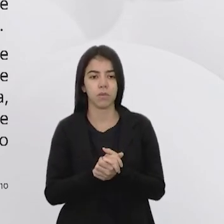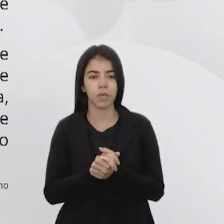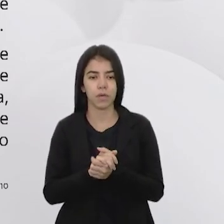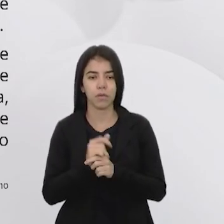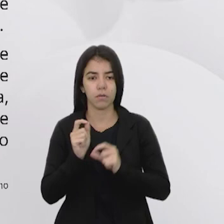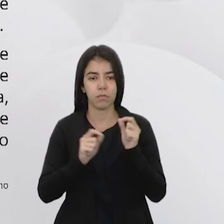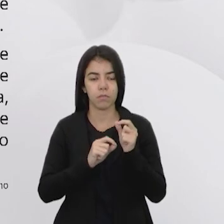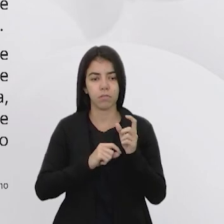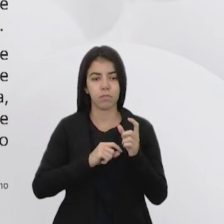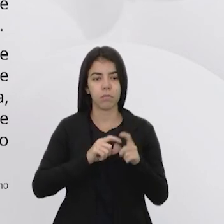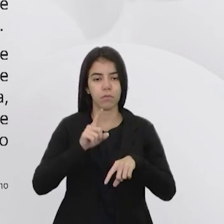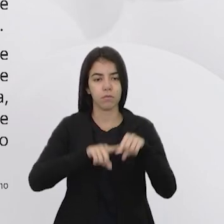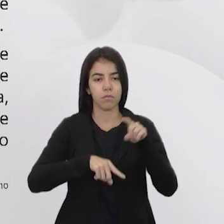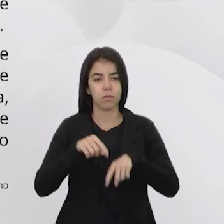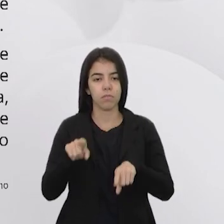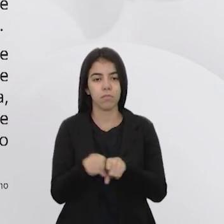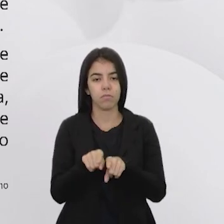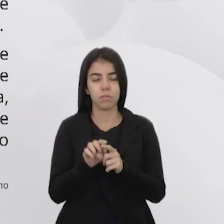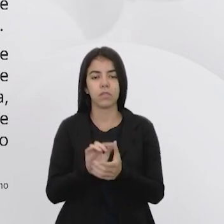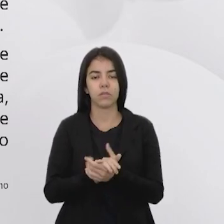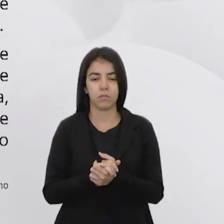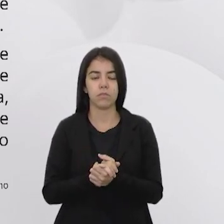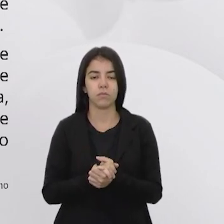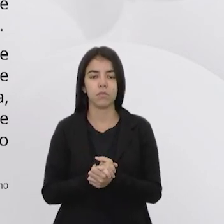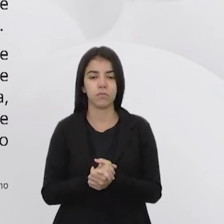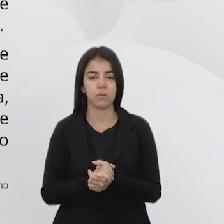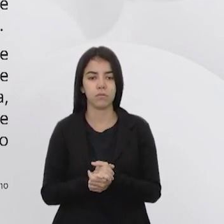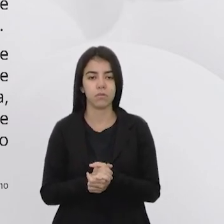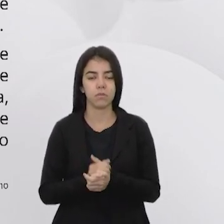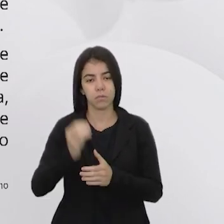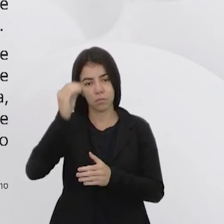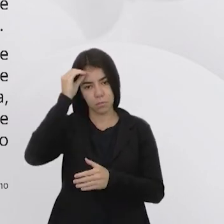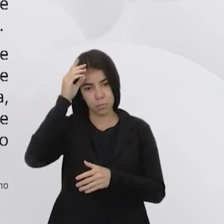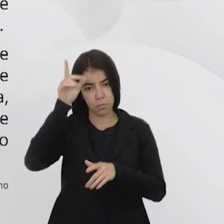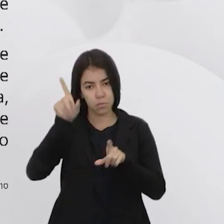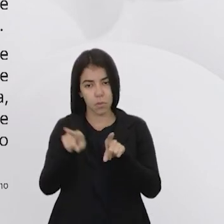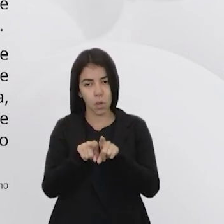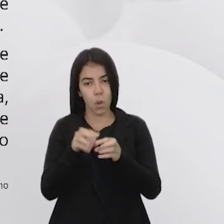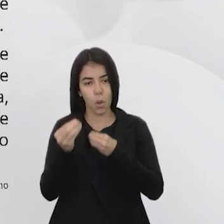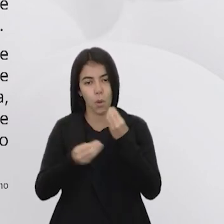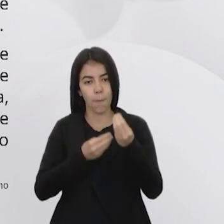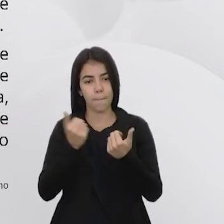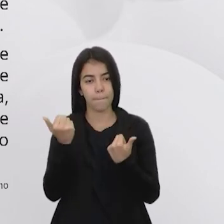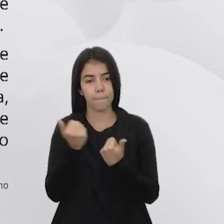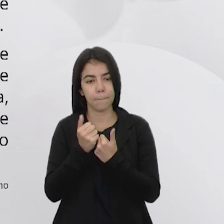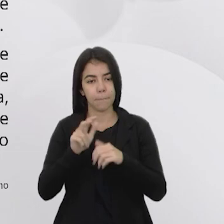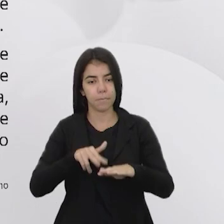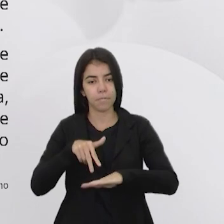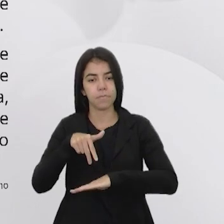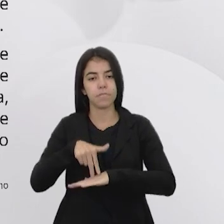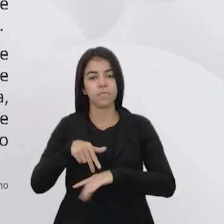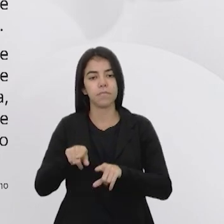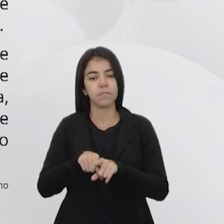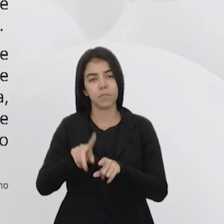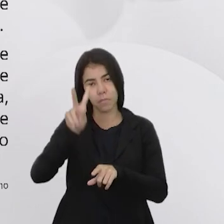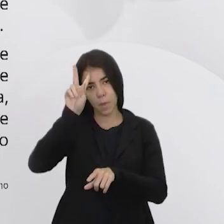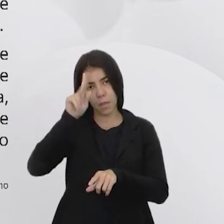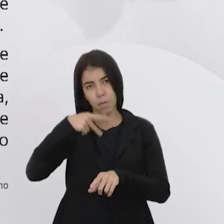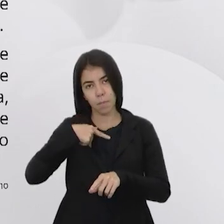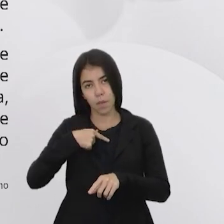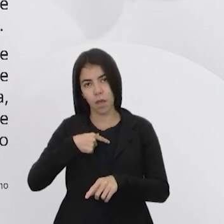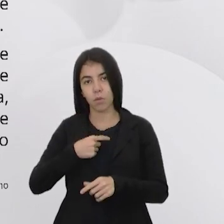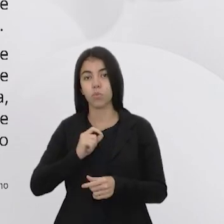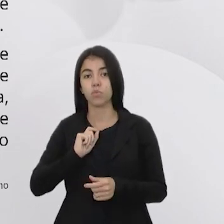linguagens, e aí abrange todas elas para exercer com autonomia e colaboração, protagonismo e autoria na vida pessoal